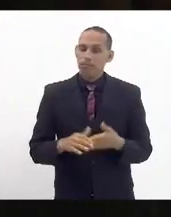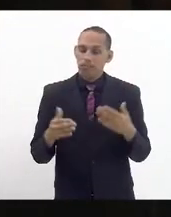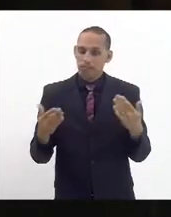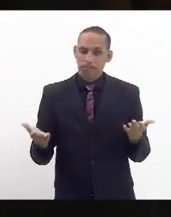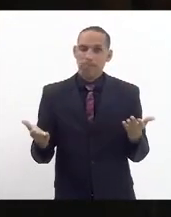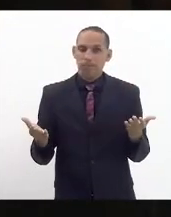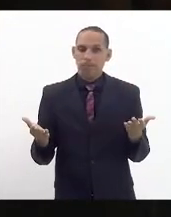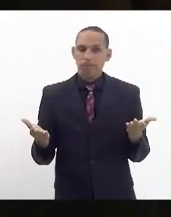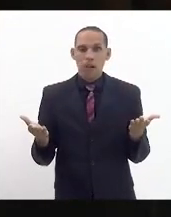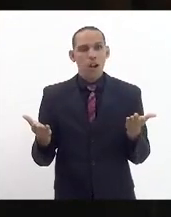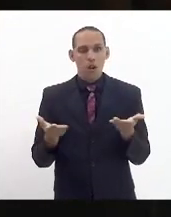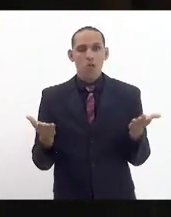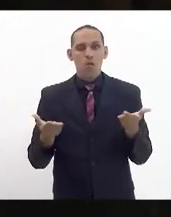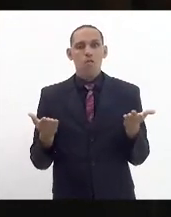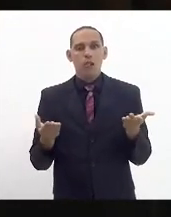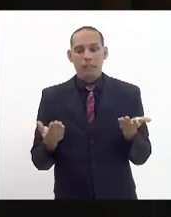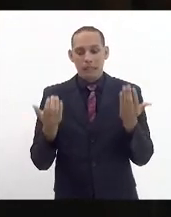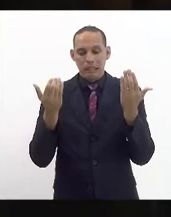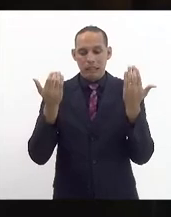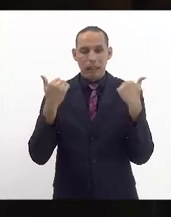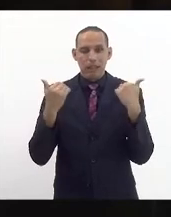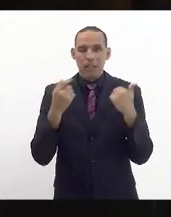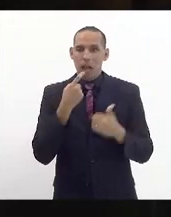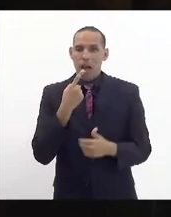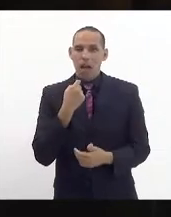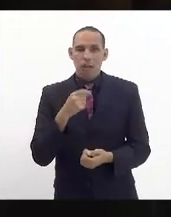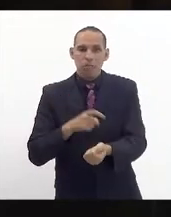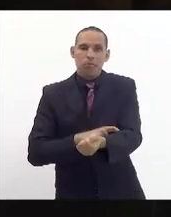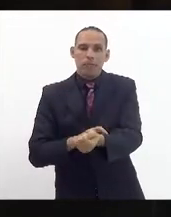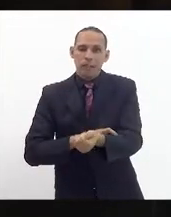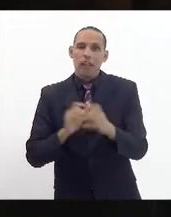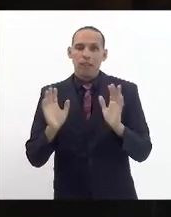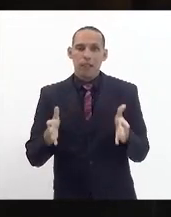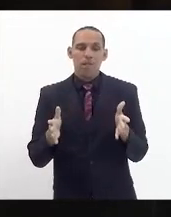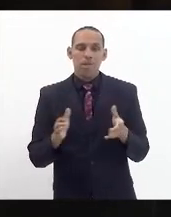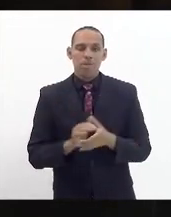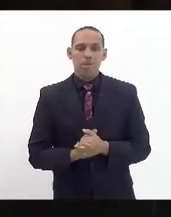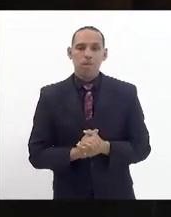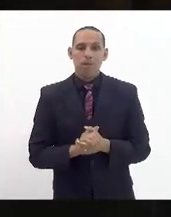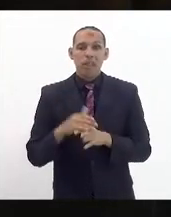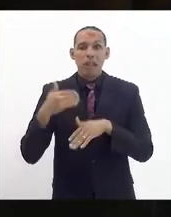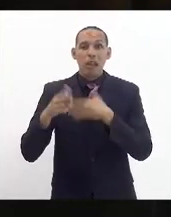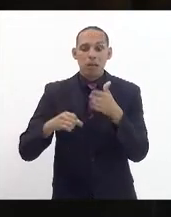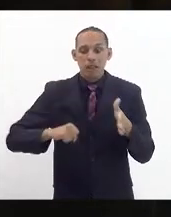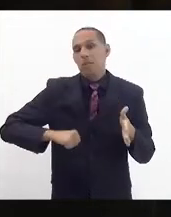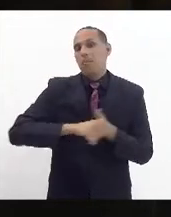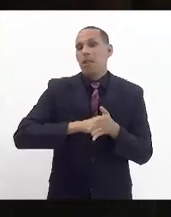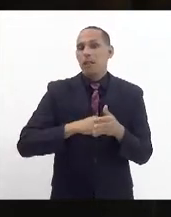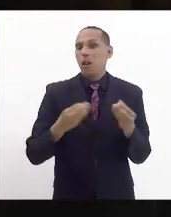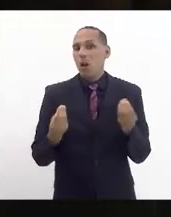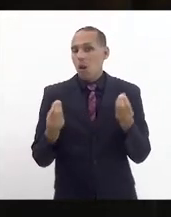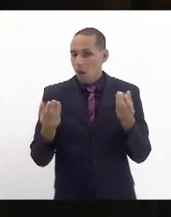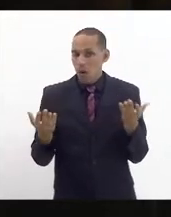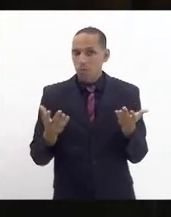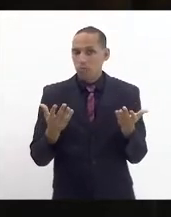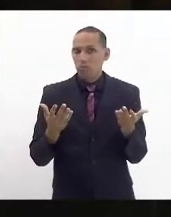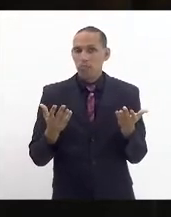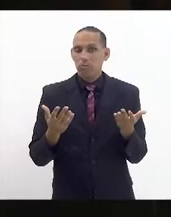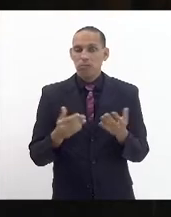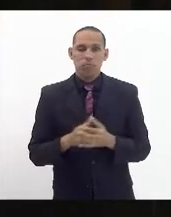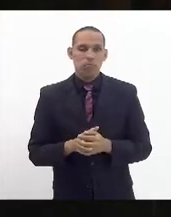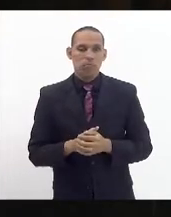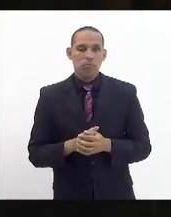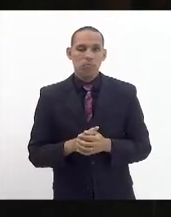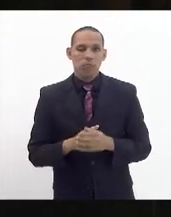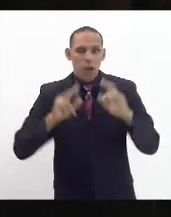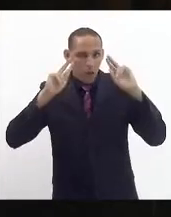está hoje na nossa corrente sanguínea. Quais são os tipos de impacto que podemos sofrer? Todos os